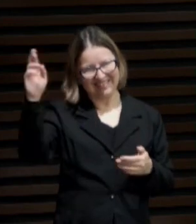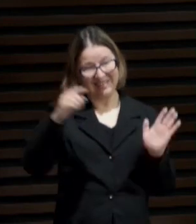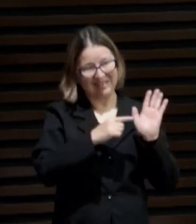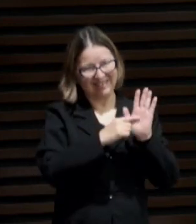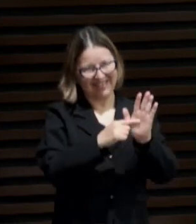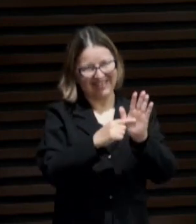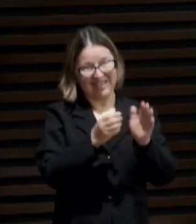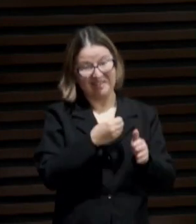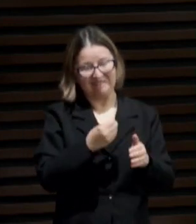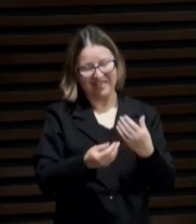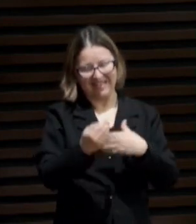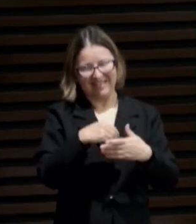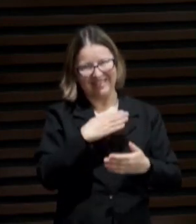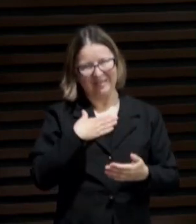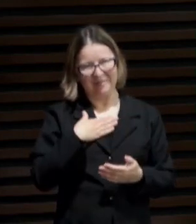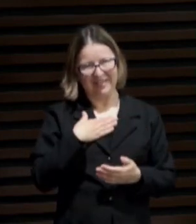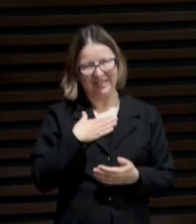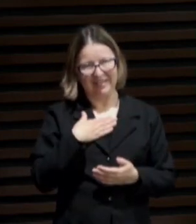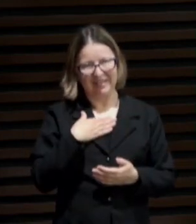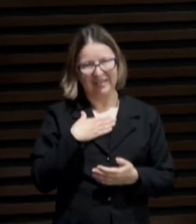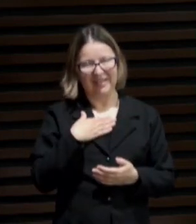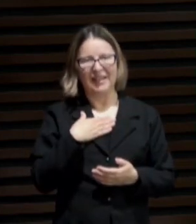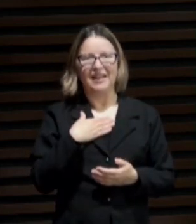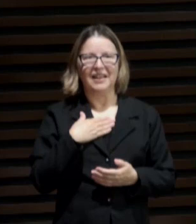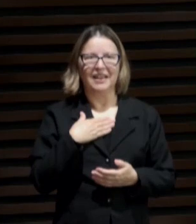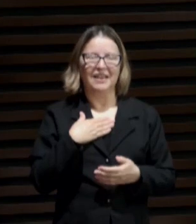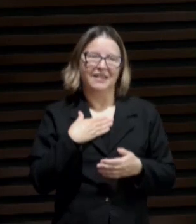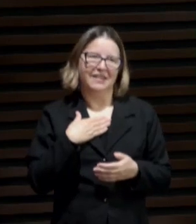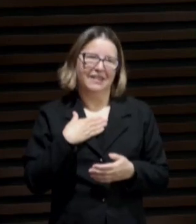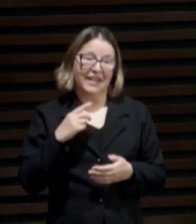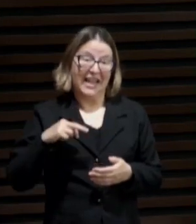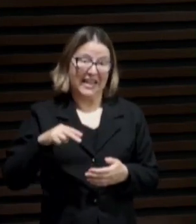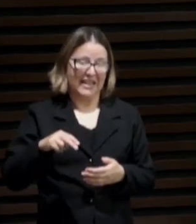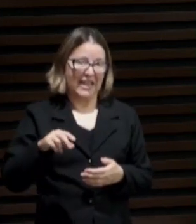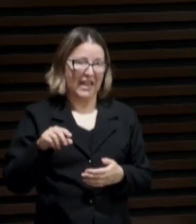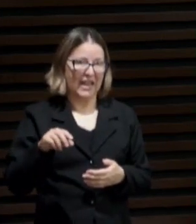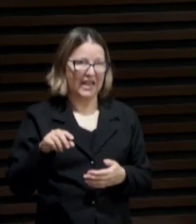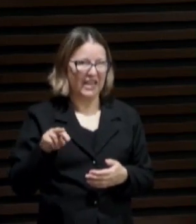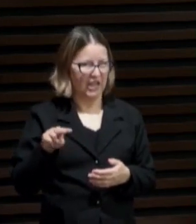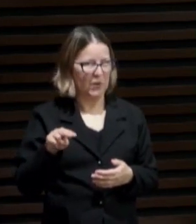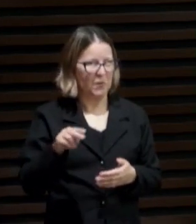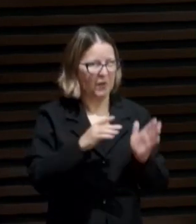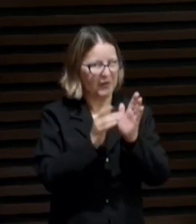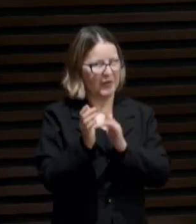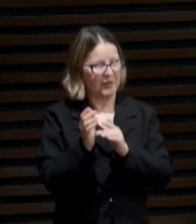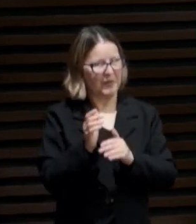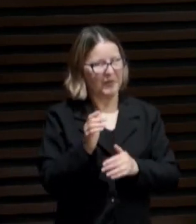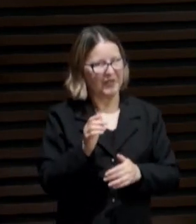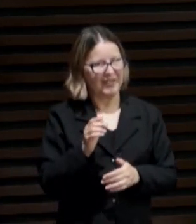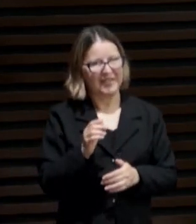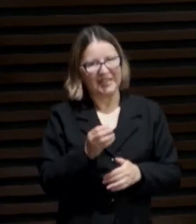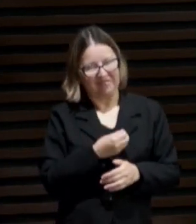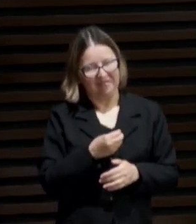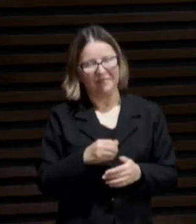a vida dele em mim. Não é andar como Jesus andou. É, Senhor, eu confesso